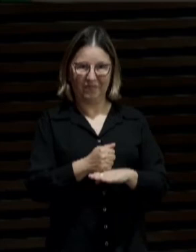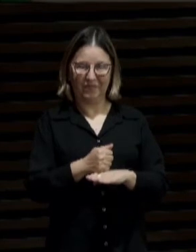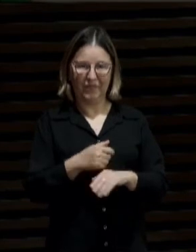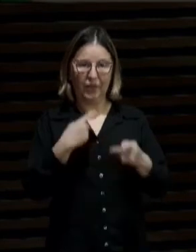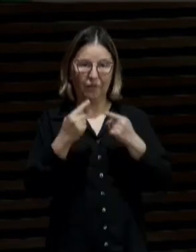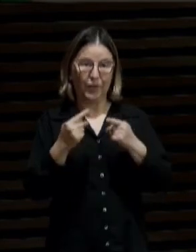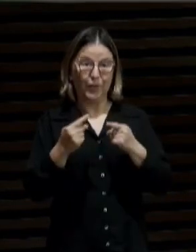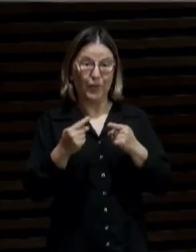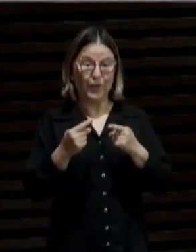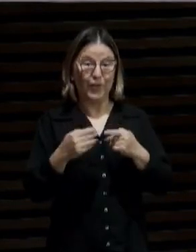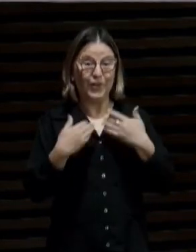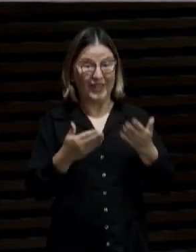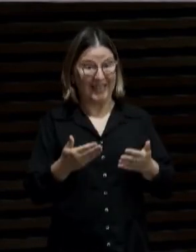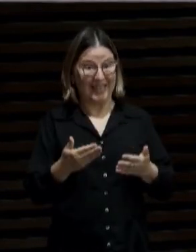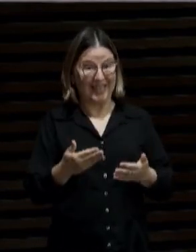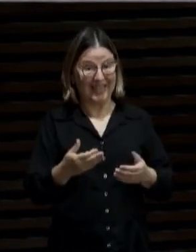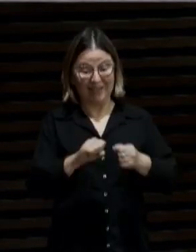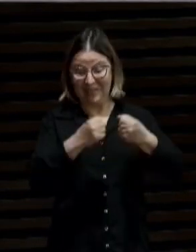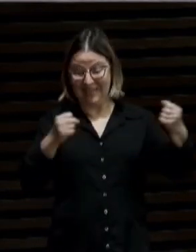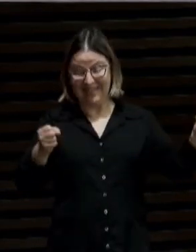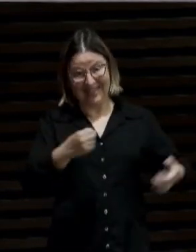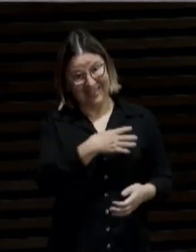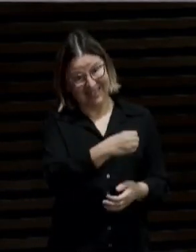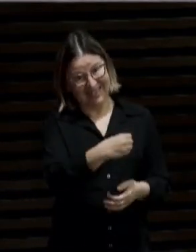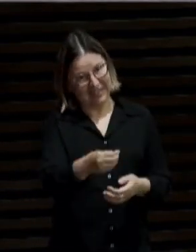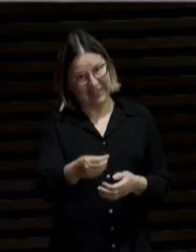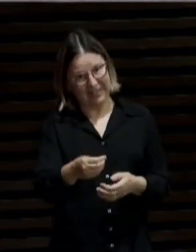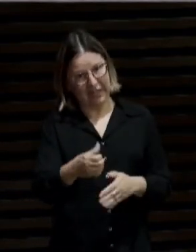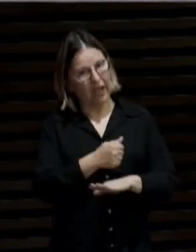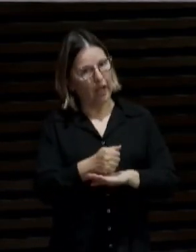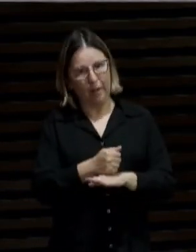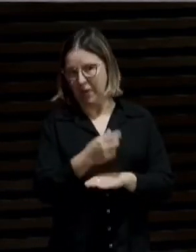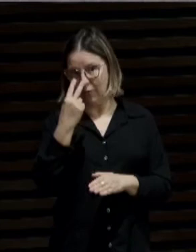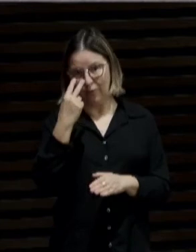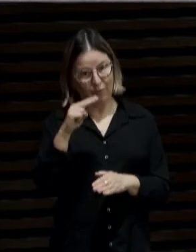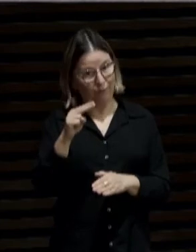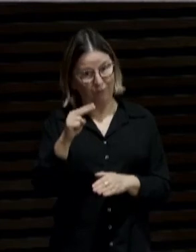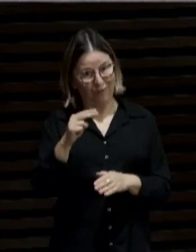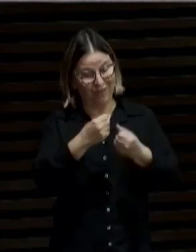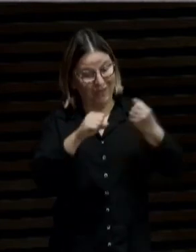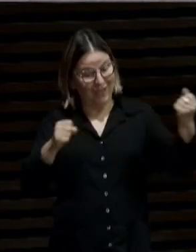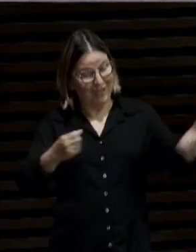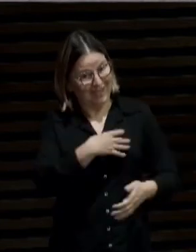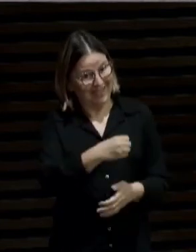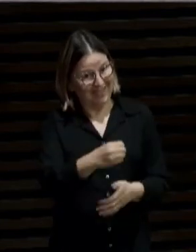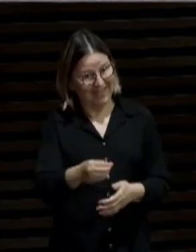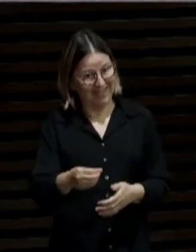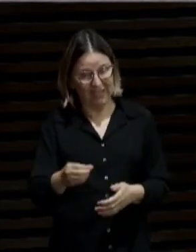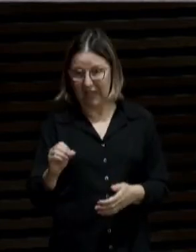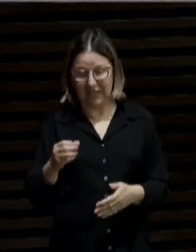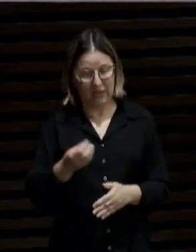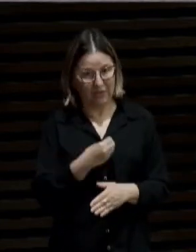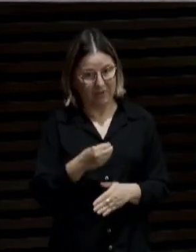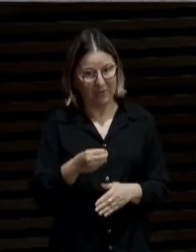descendência e uma terra. E Abraão não viu a grande descendência, e Abraão não habitou na terra. A